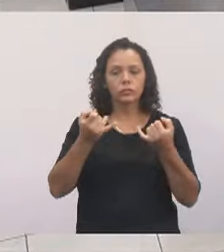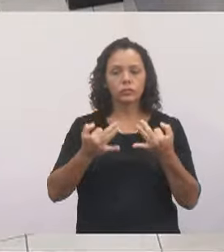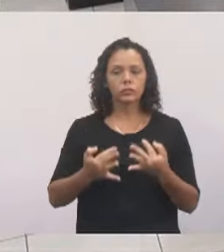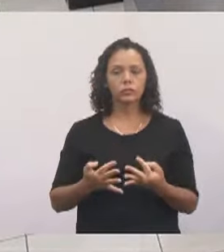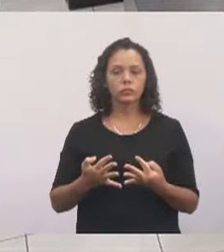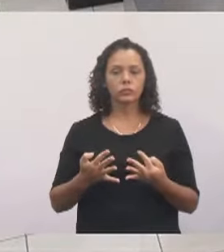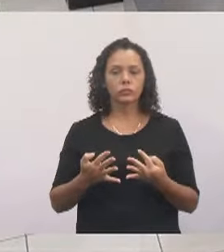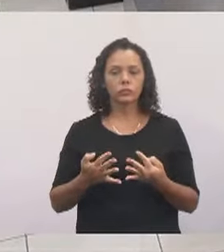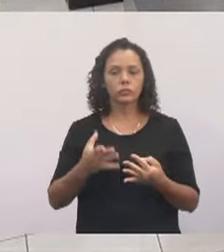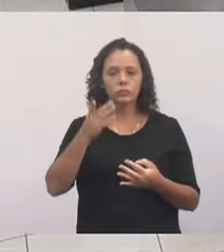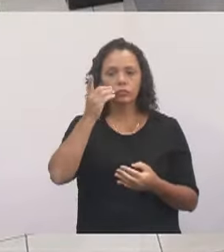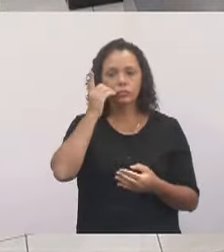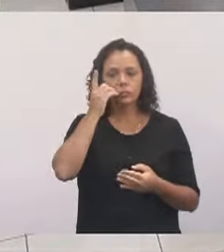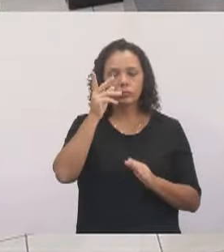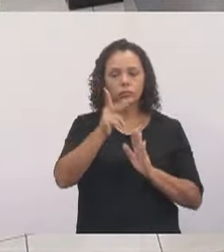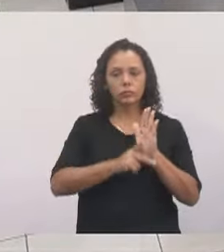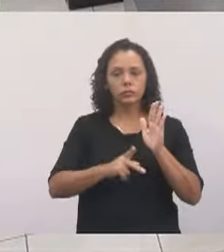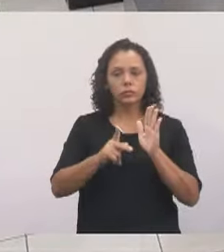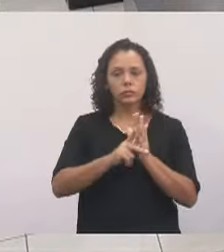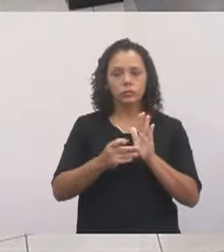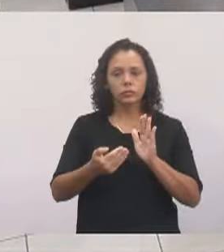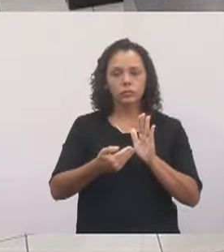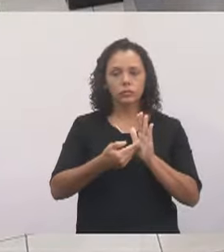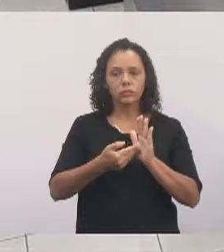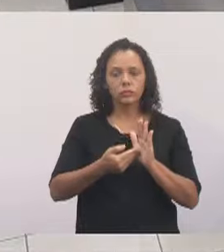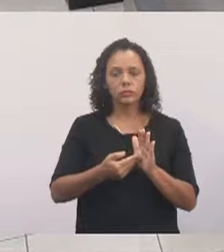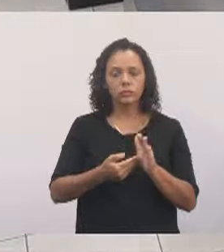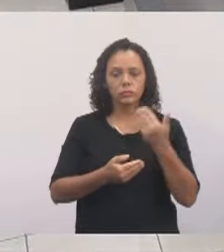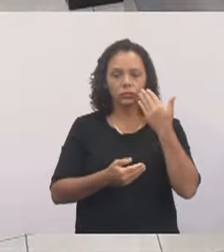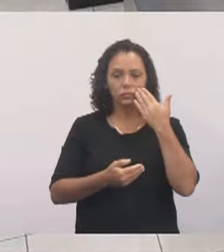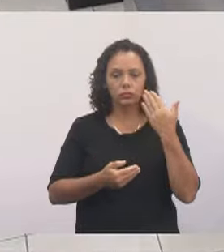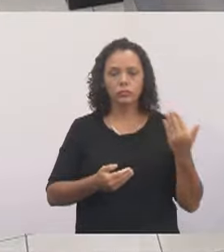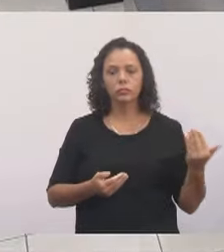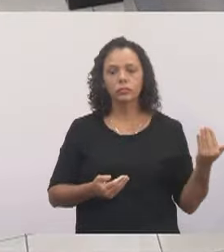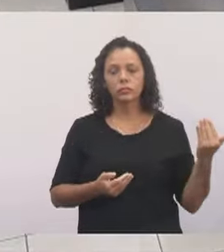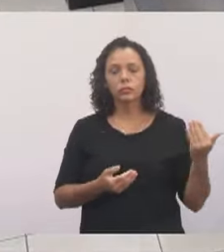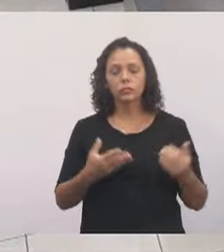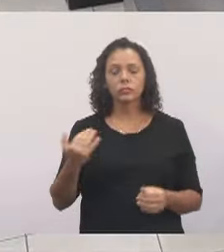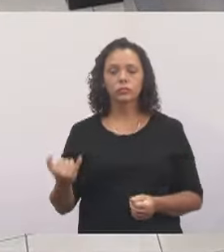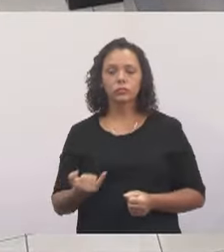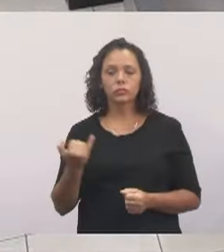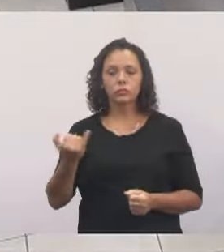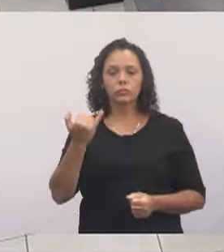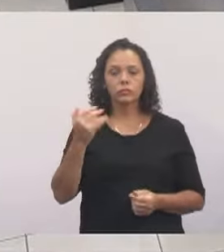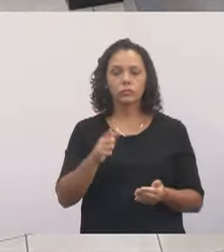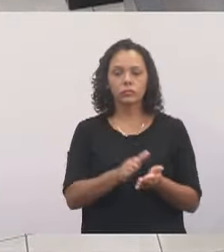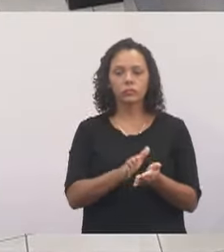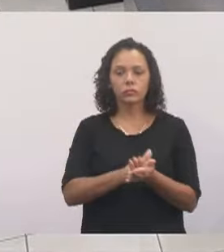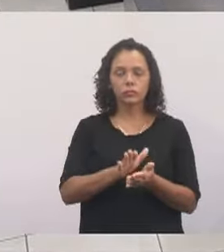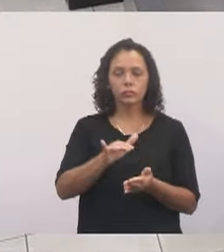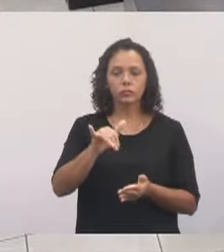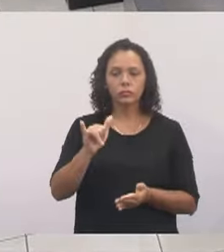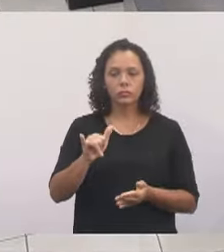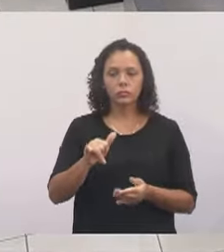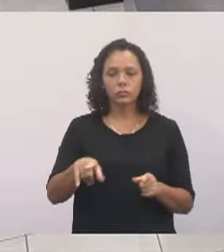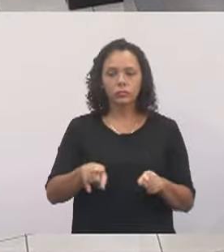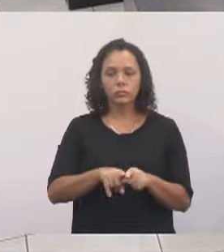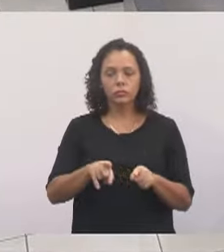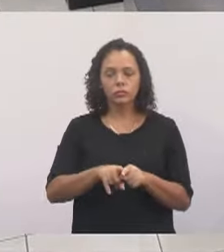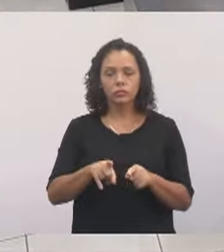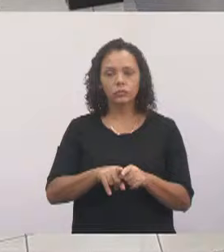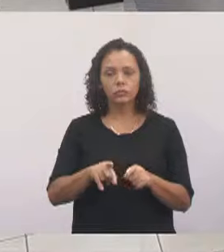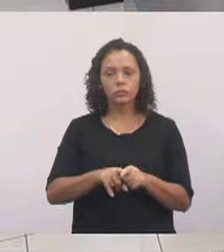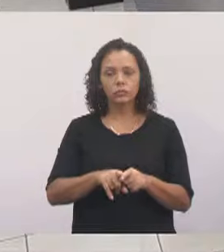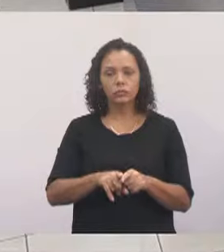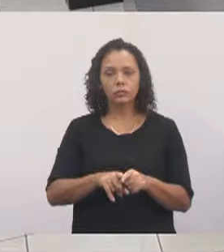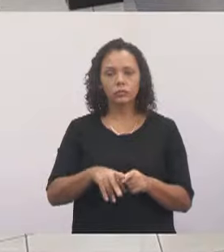Justificando meu voto, Dude, esse projeto do Jacarezinho é importante para a nossa cidade, você sabe disso. E falando em Jacarezinho, o